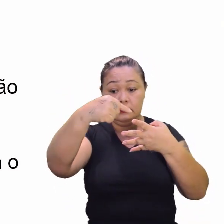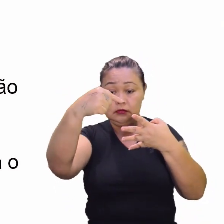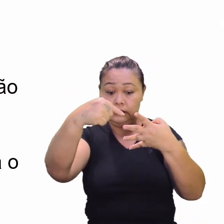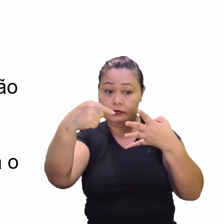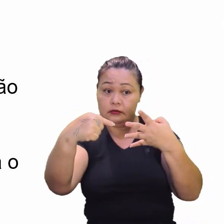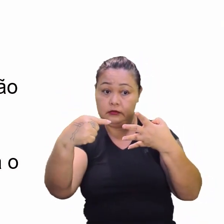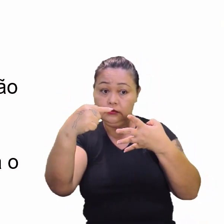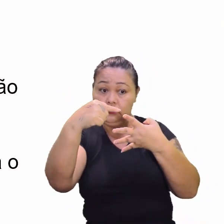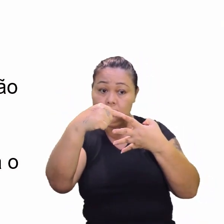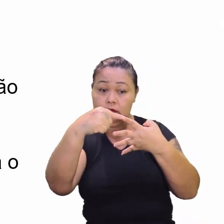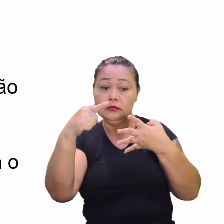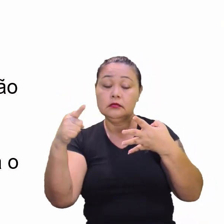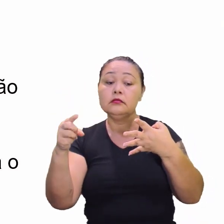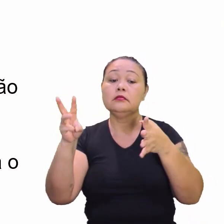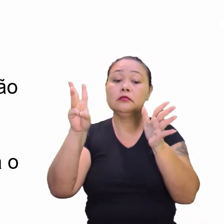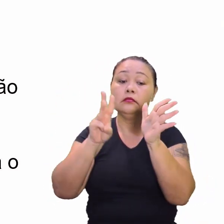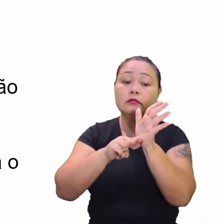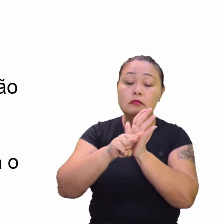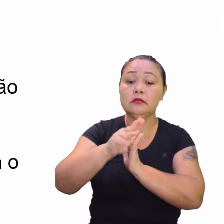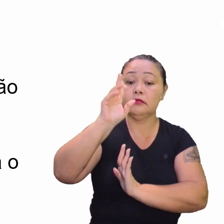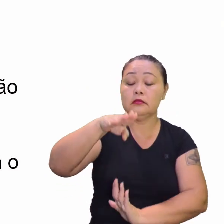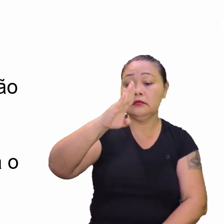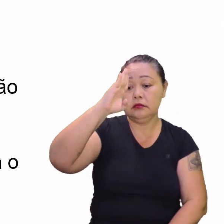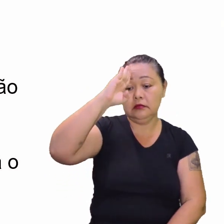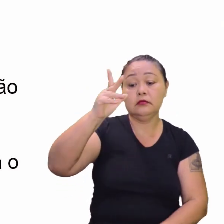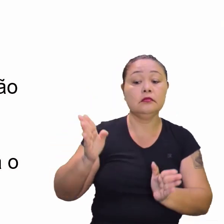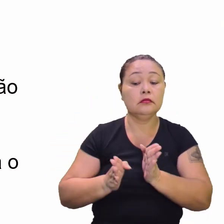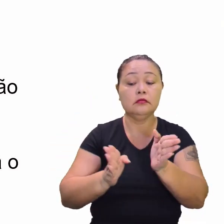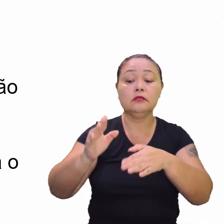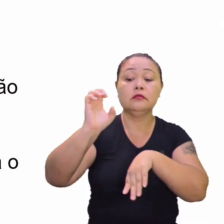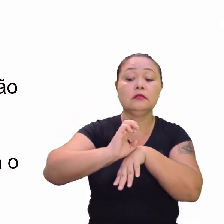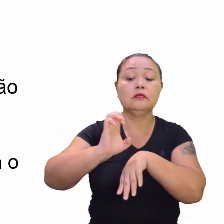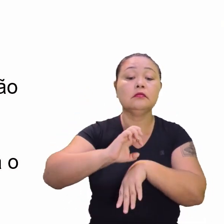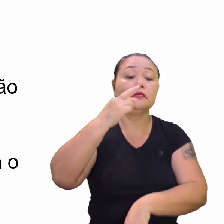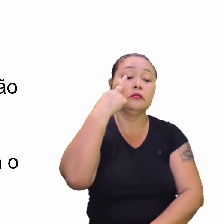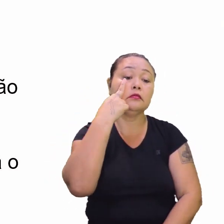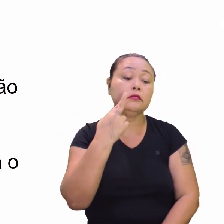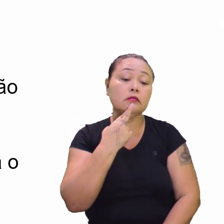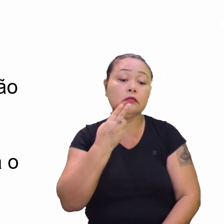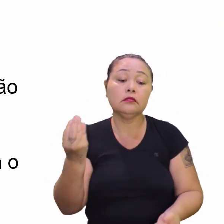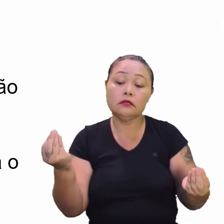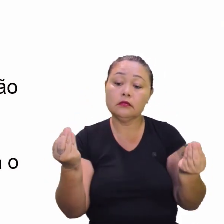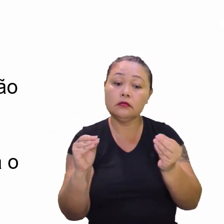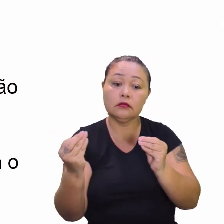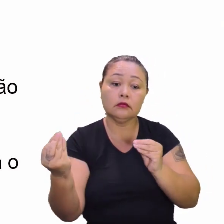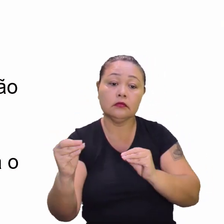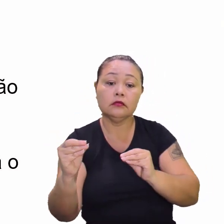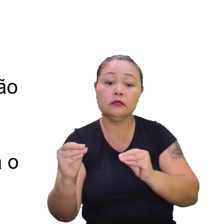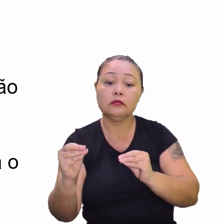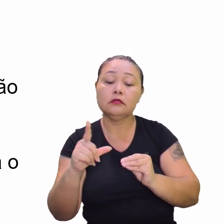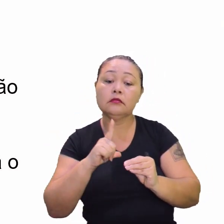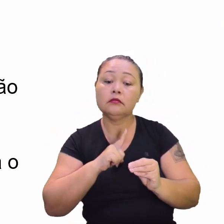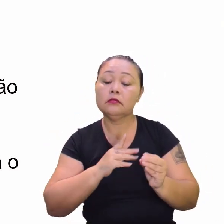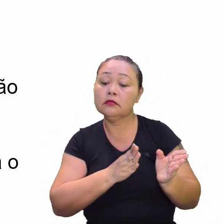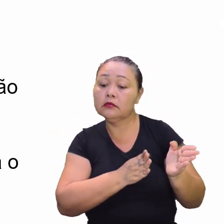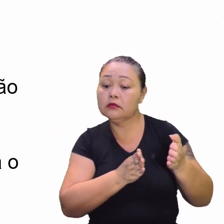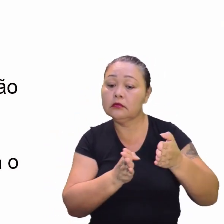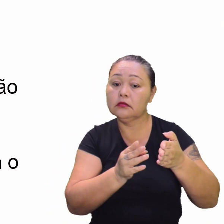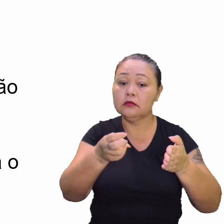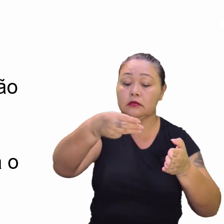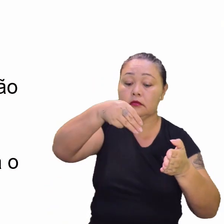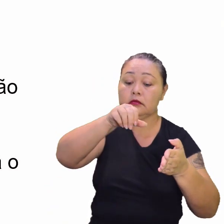que o Rio Madeira é o principal rio de Rondônia, formado com uma